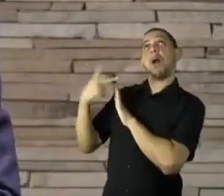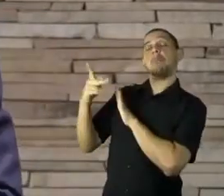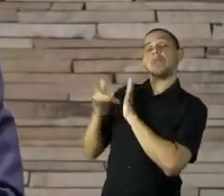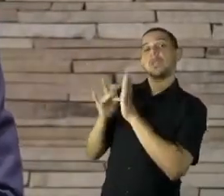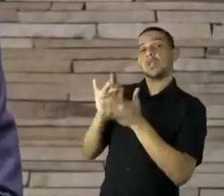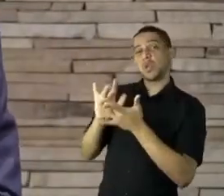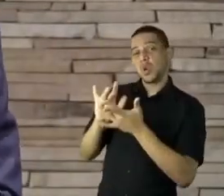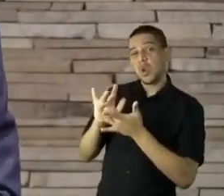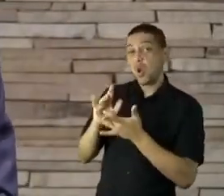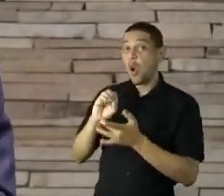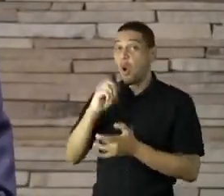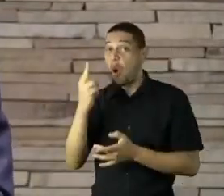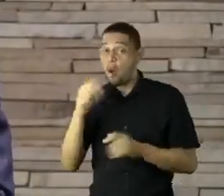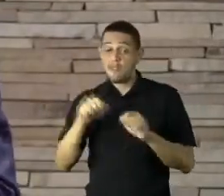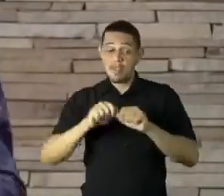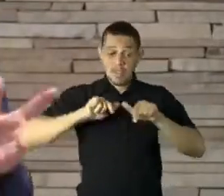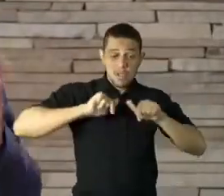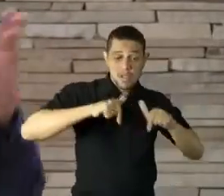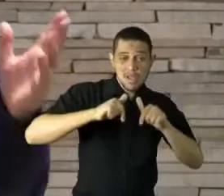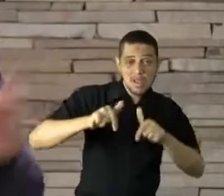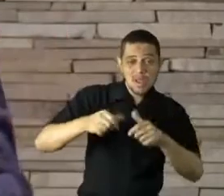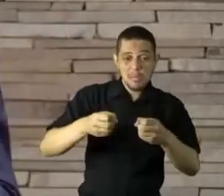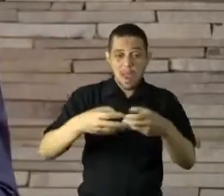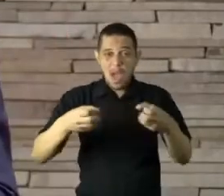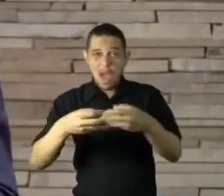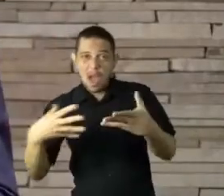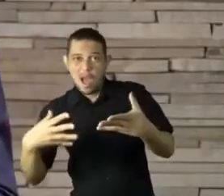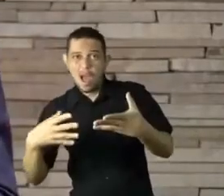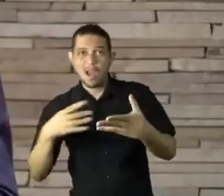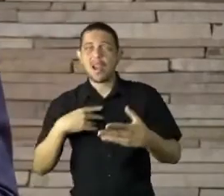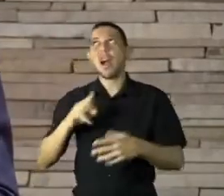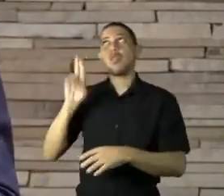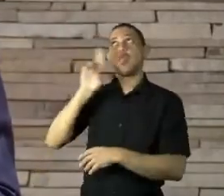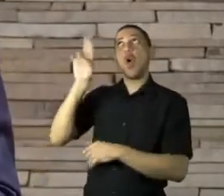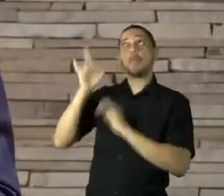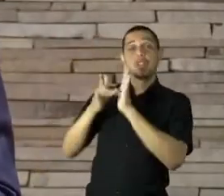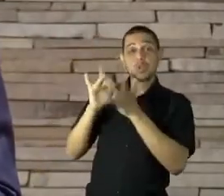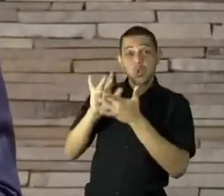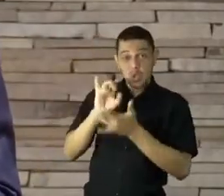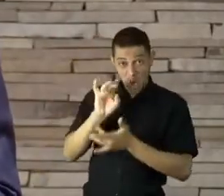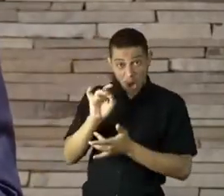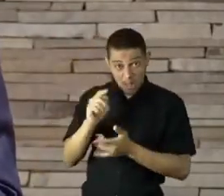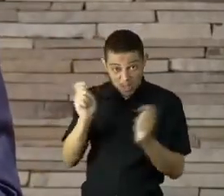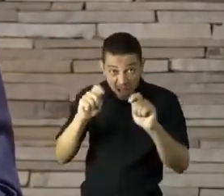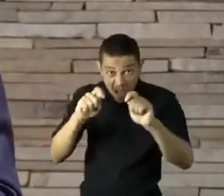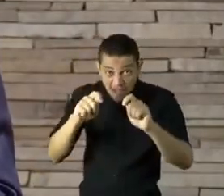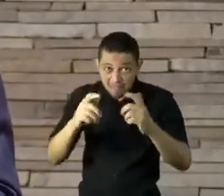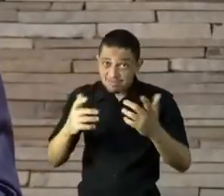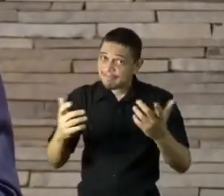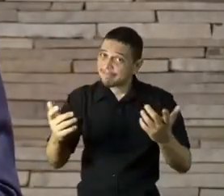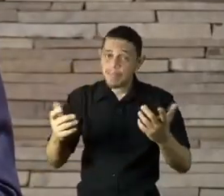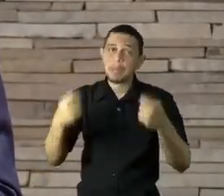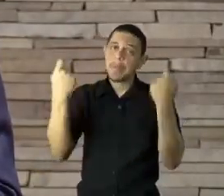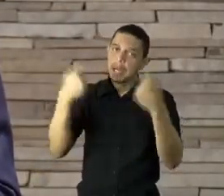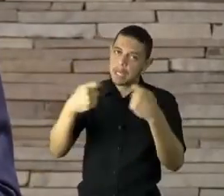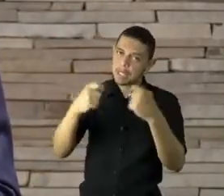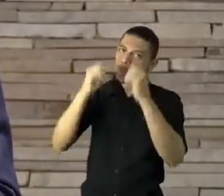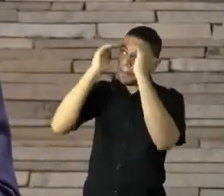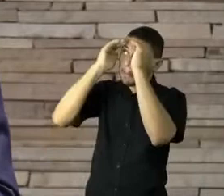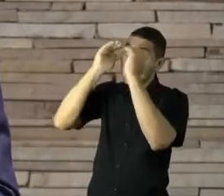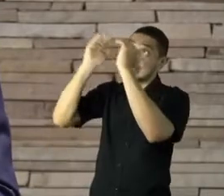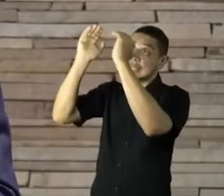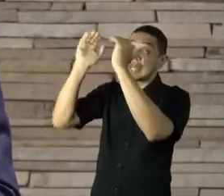nomes em nome de Jesus ainda que sejam sinais e milagres poderosos é preciso obedecer e ensinar